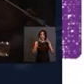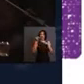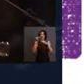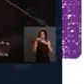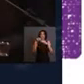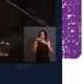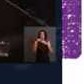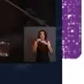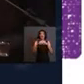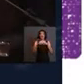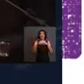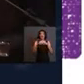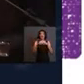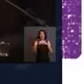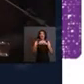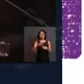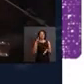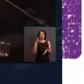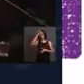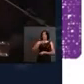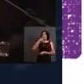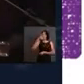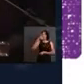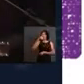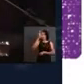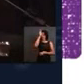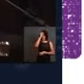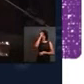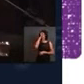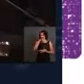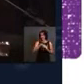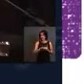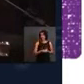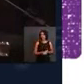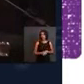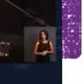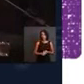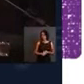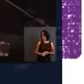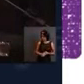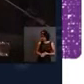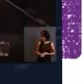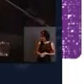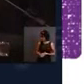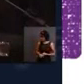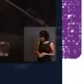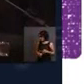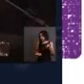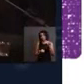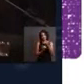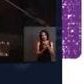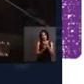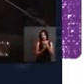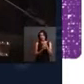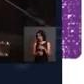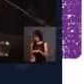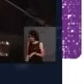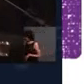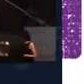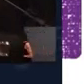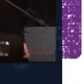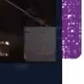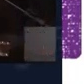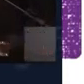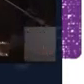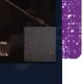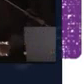elas têm, sim, bons resultados de aprendizagem, porque elas não olham apenas para os números. É preciso fazer leitura